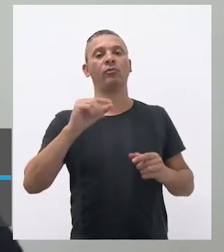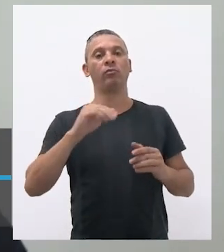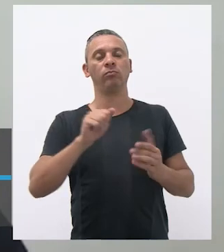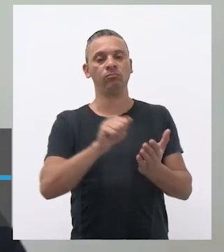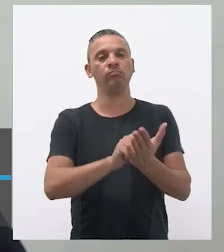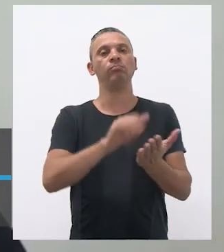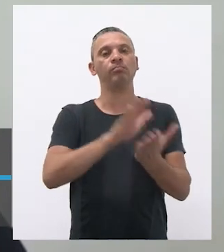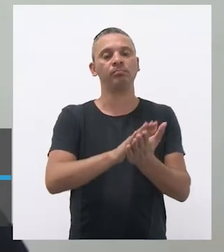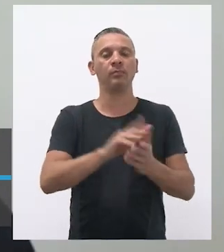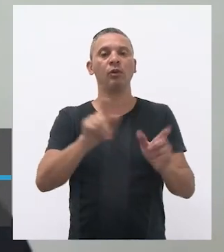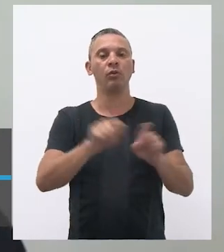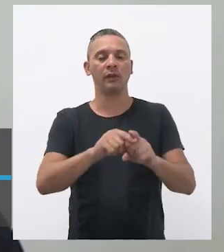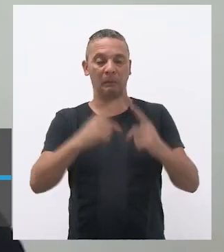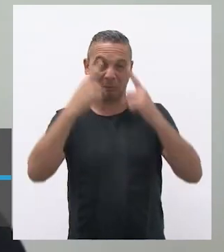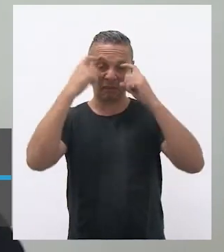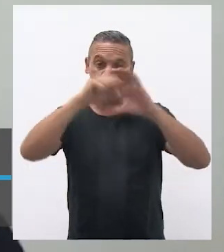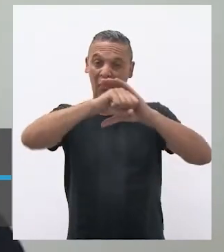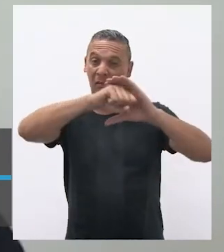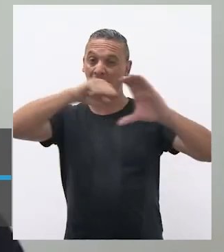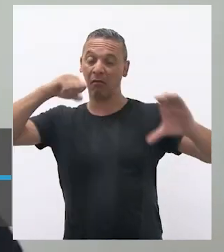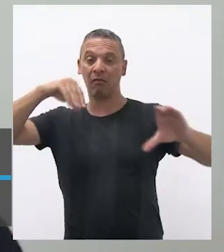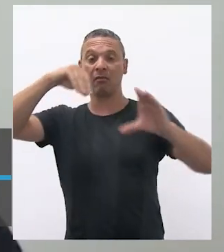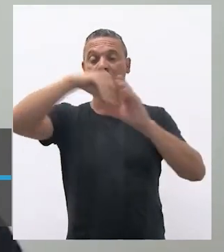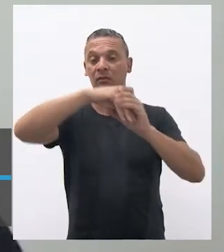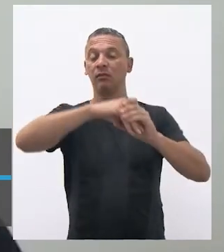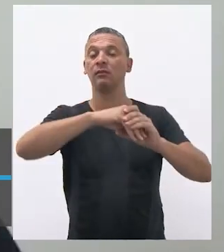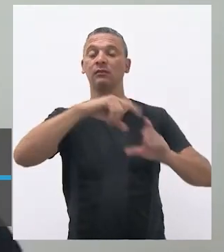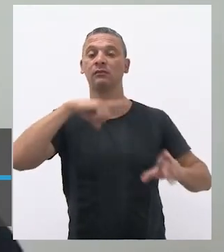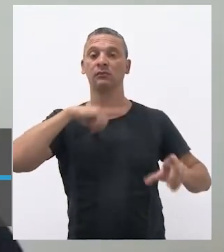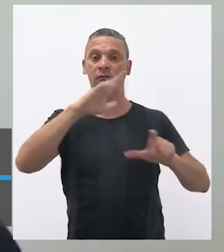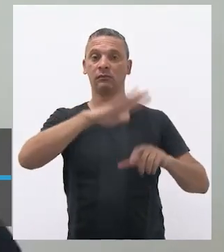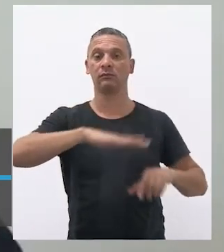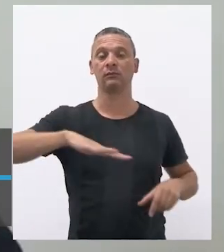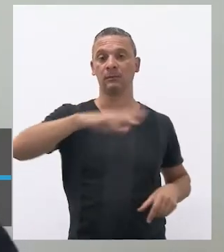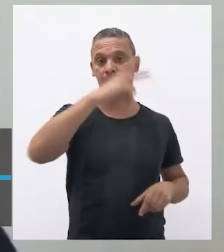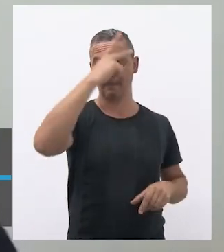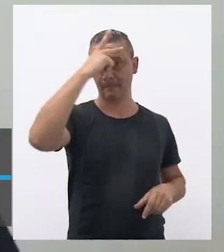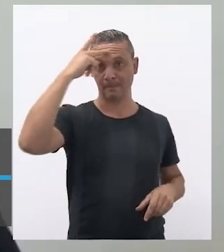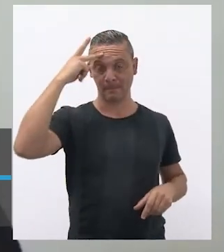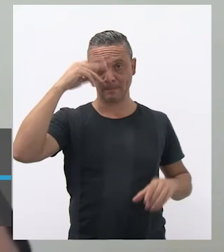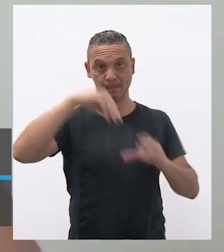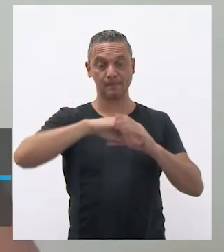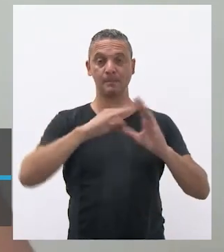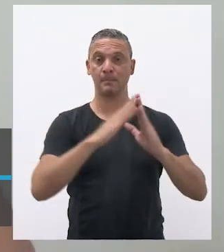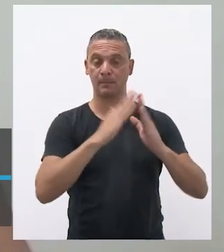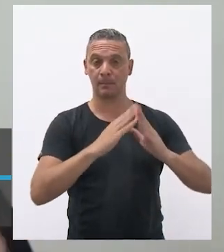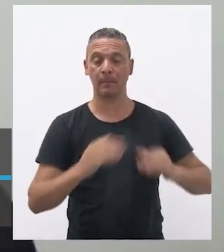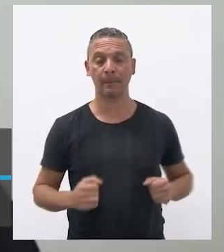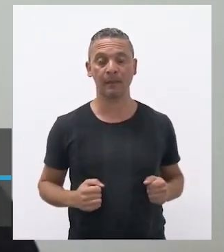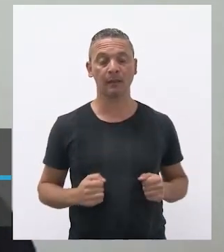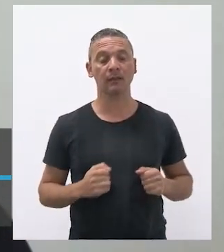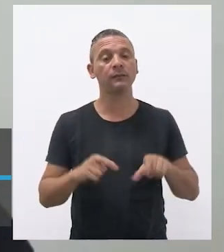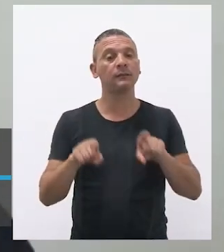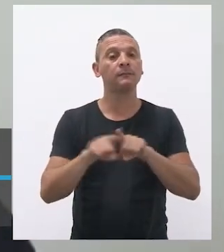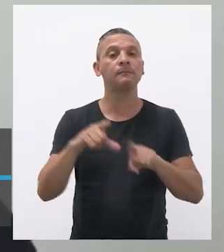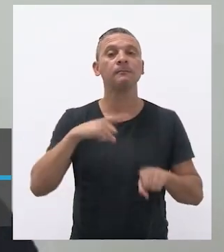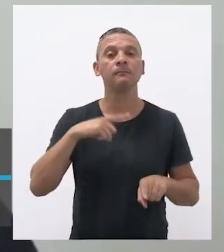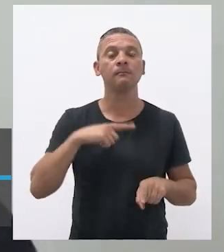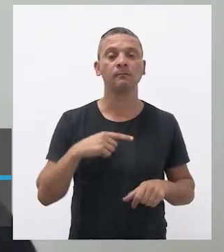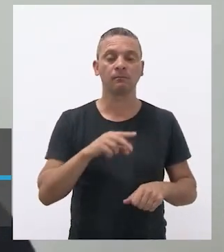forma de conduta que constrange a mulher a presenciar, manter ou participar de uma relação sexual não desejada, né?